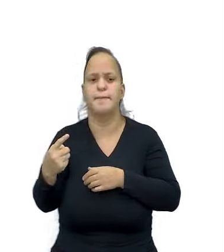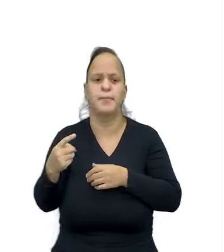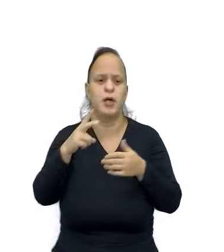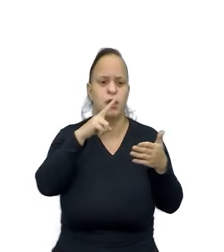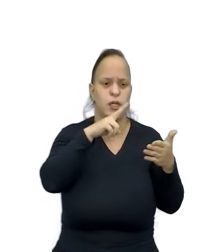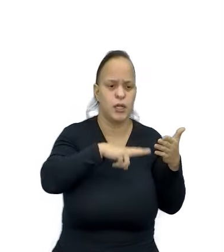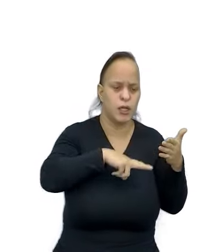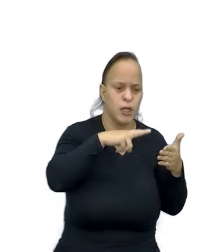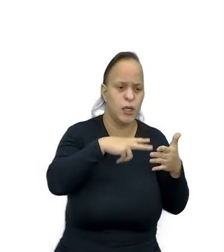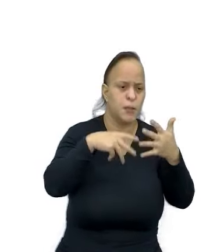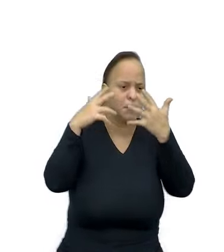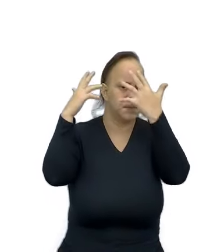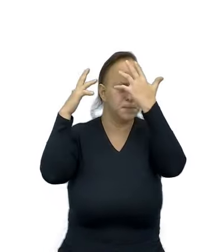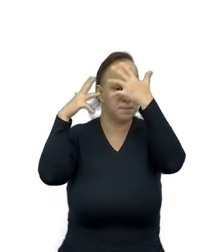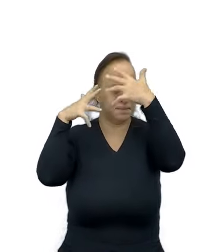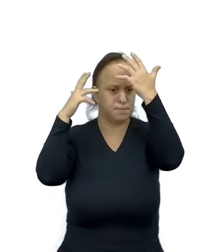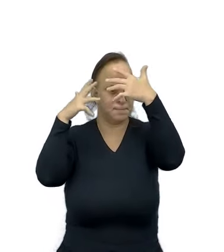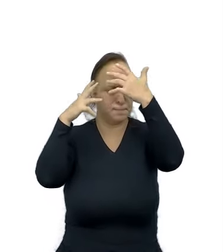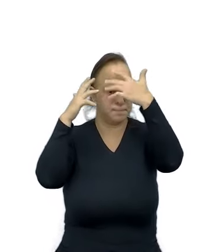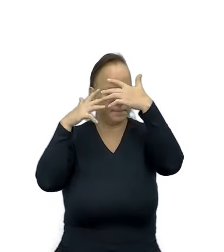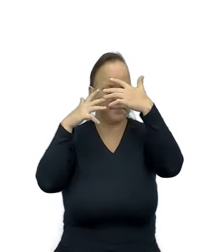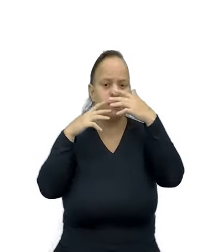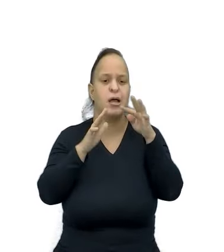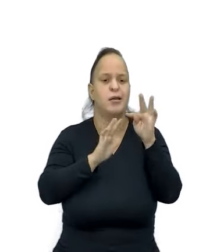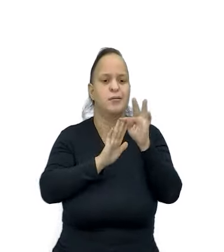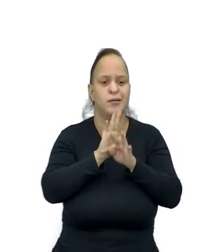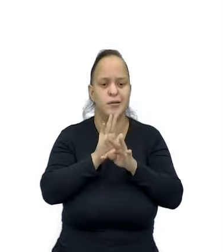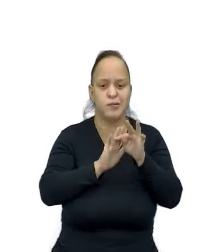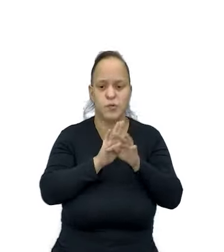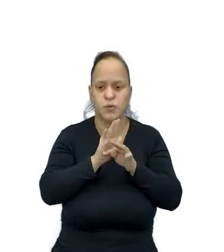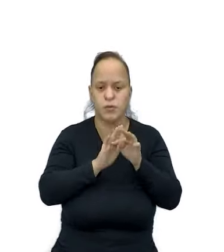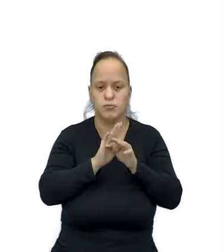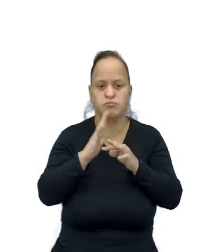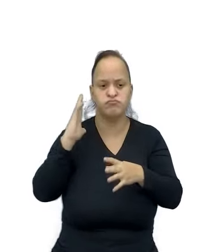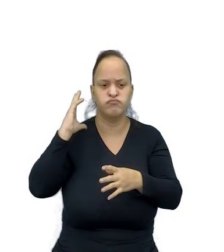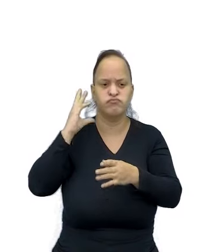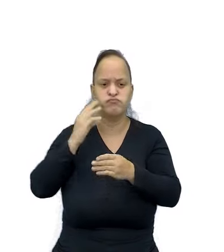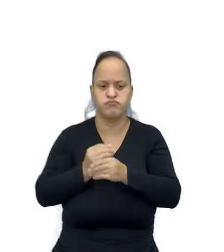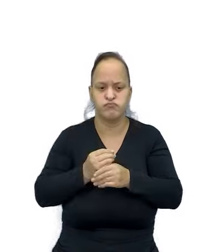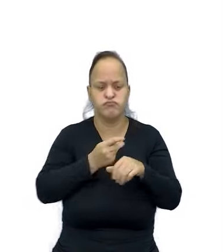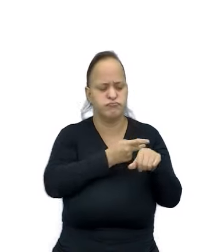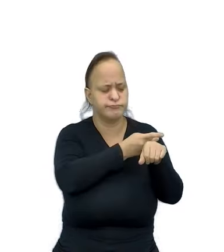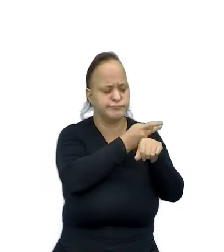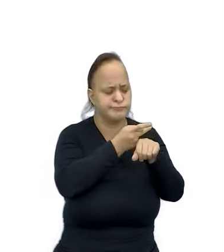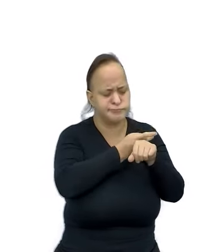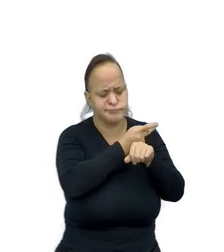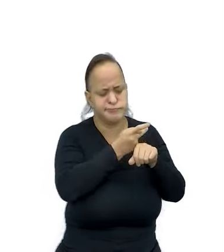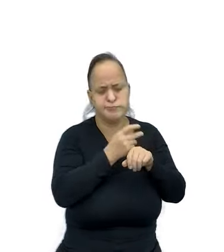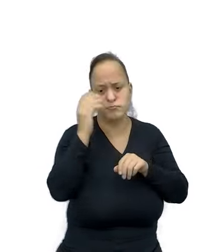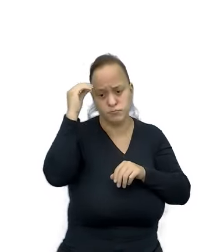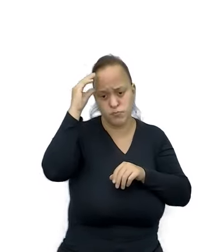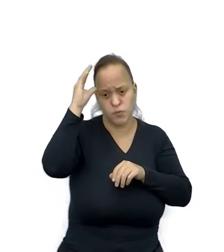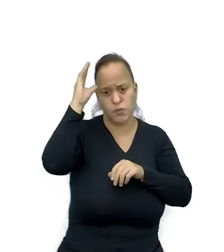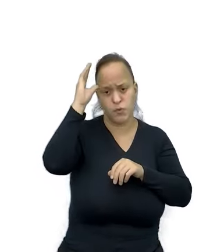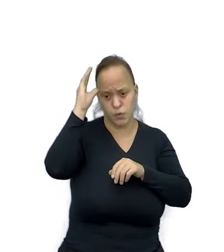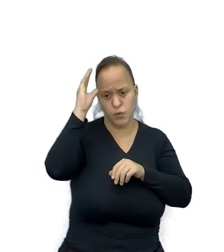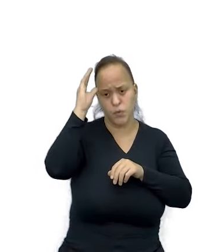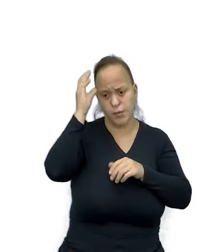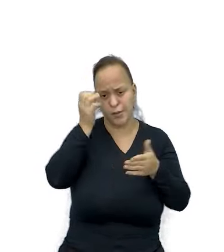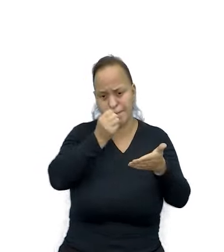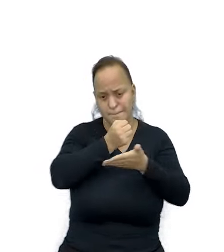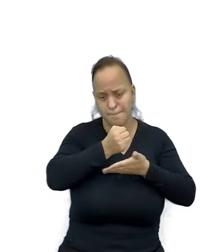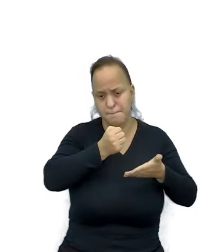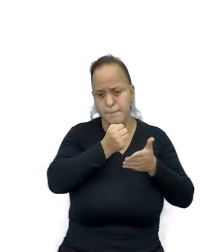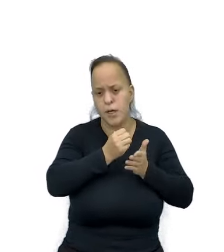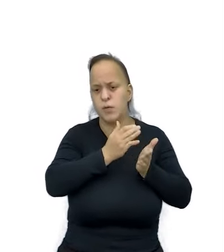resenha, reflexão sobre a textualidade, levantamento de conhecimentos prévios, durante, né? Análise